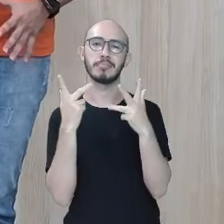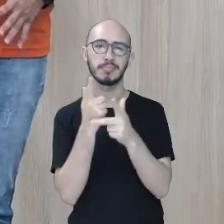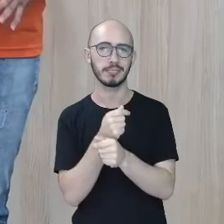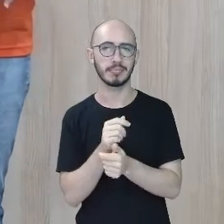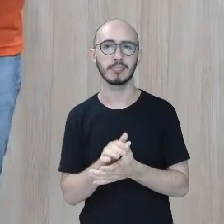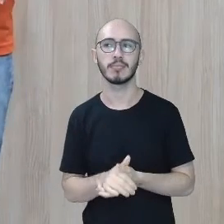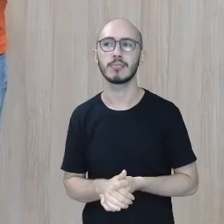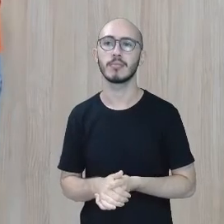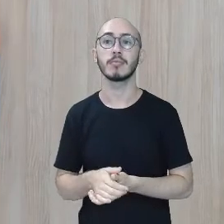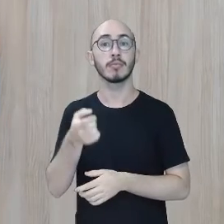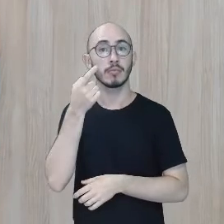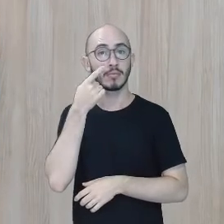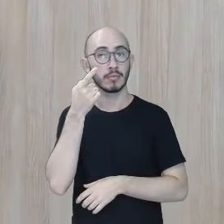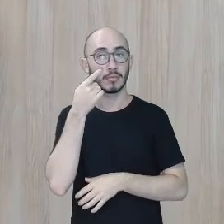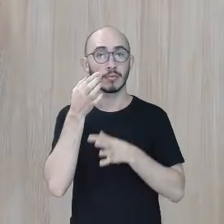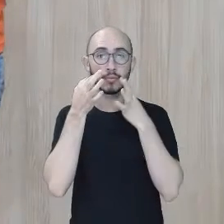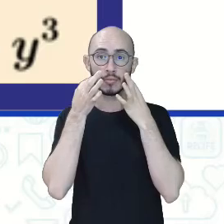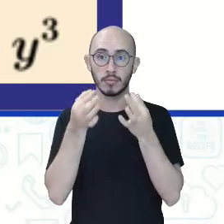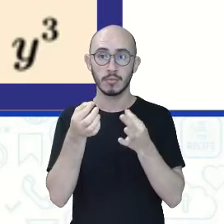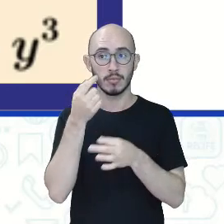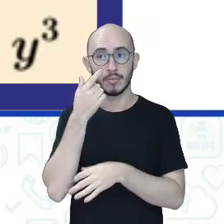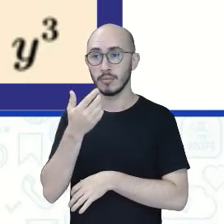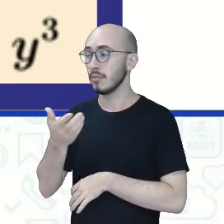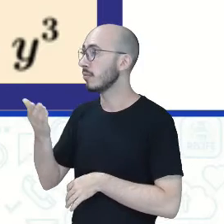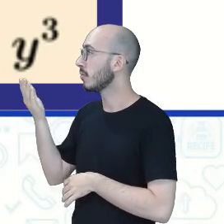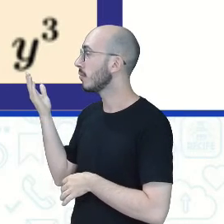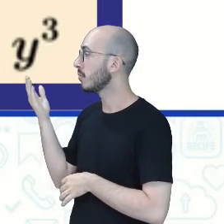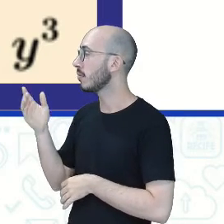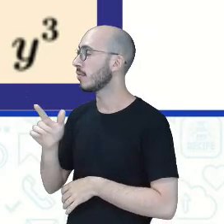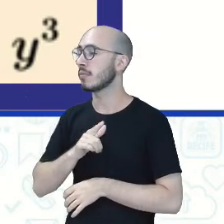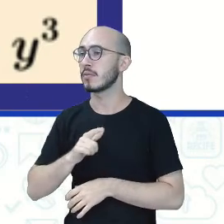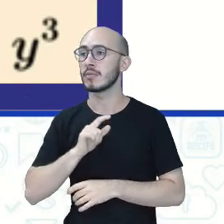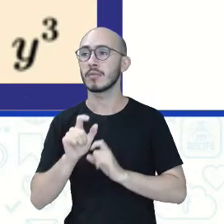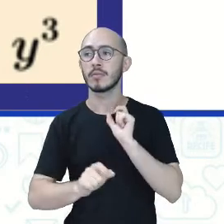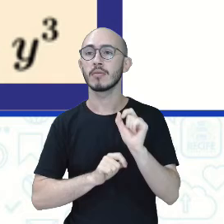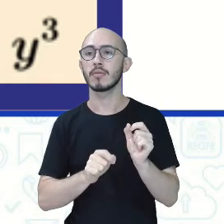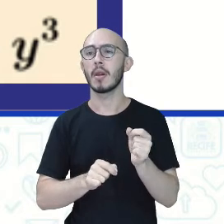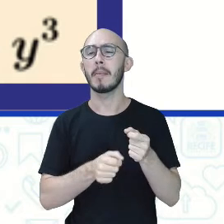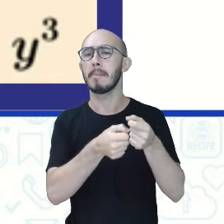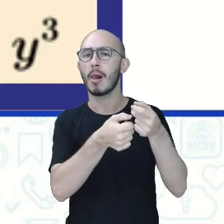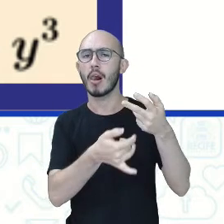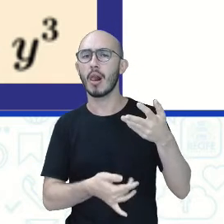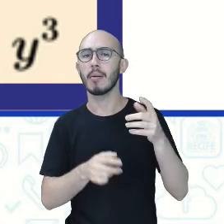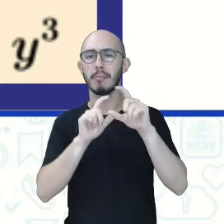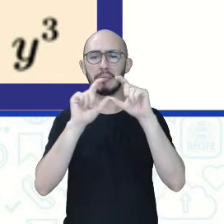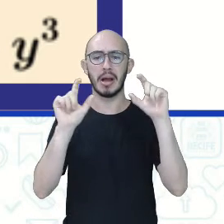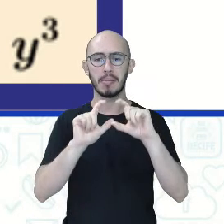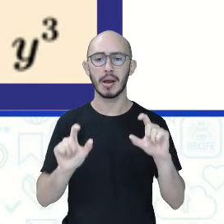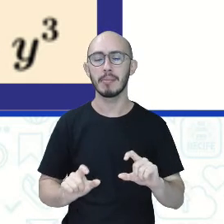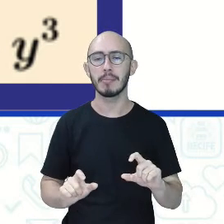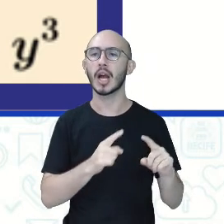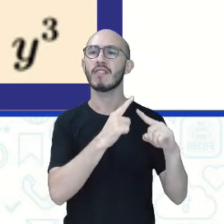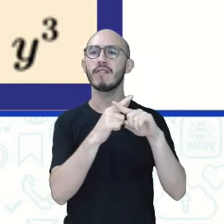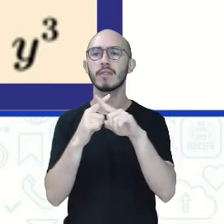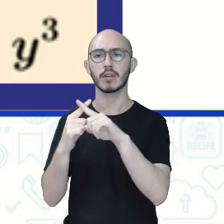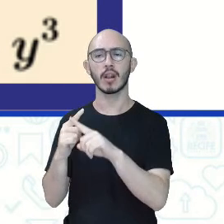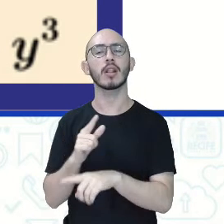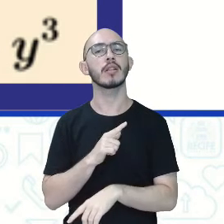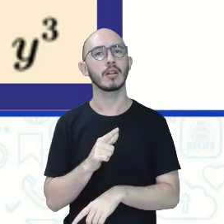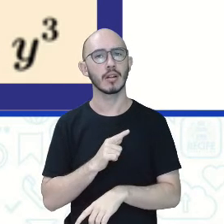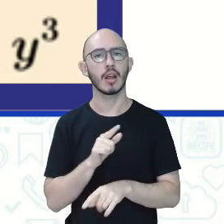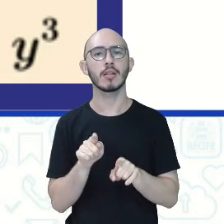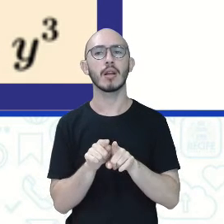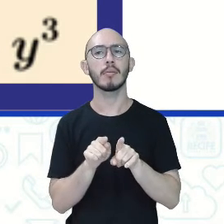bom? Então, observa esse quadro aí, que a gente tem destrinchado aí os outros produtos notáveis, tá bom? Então,